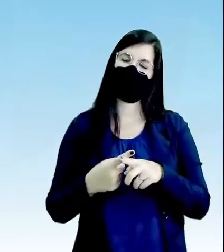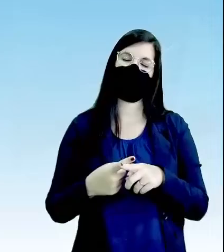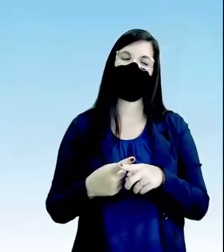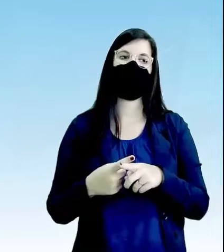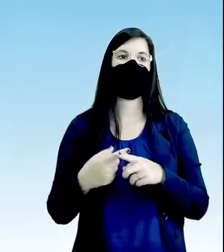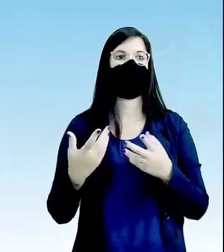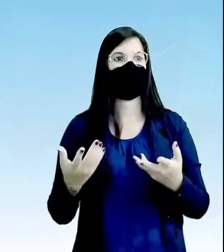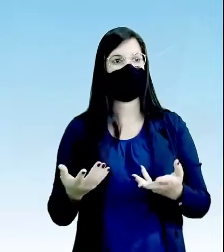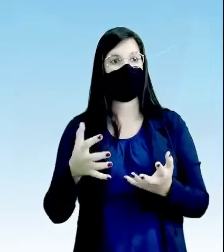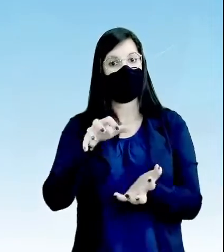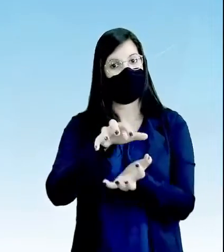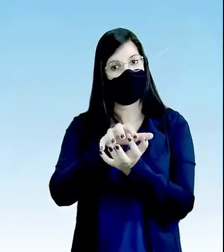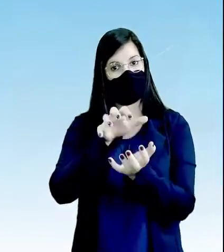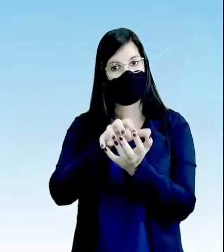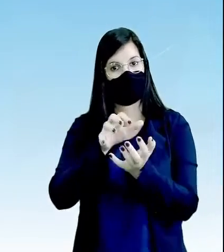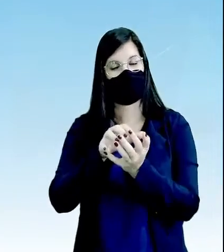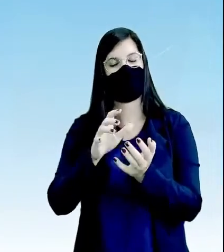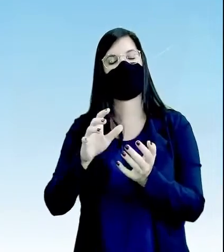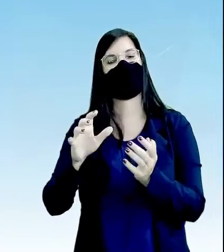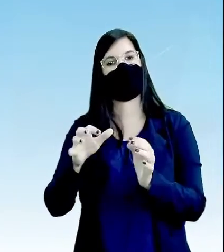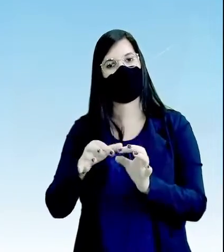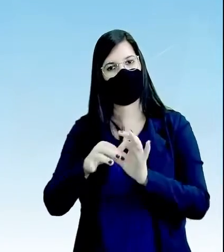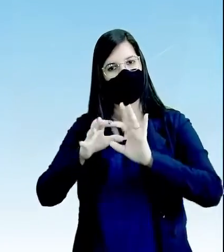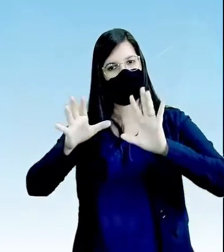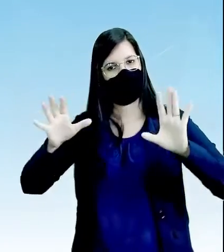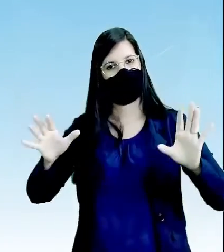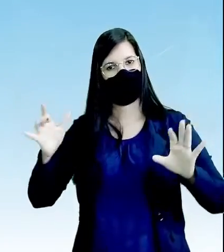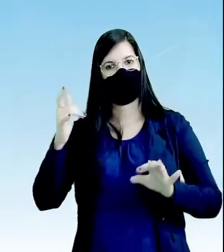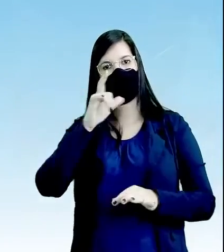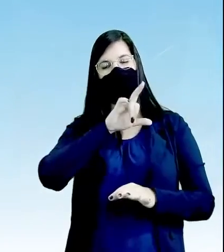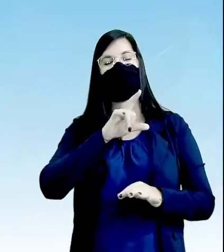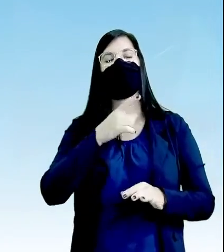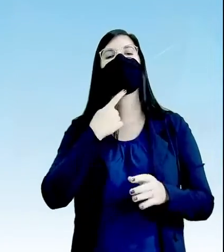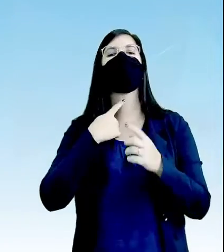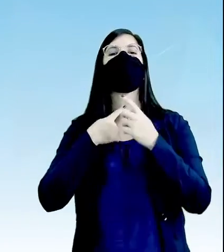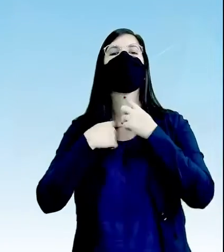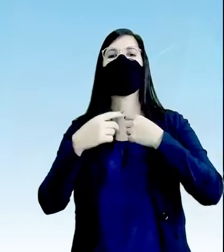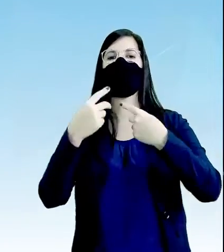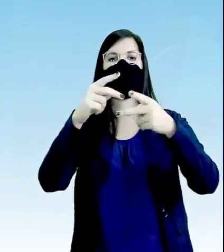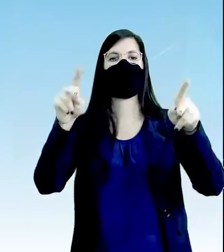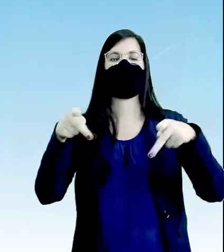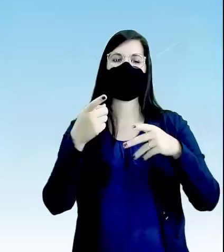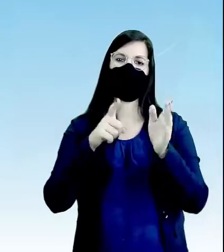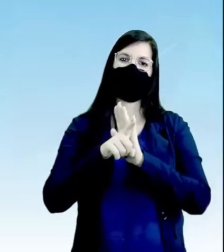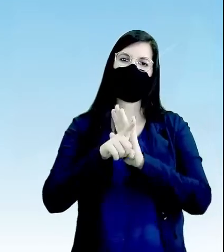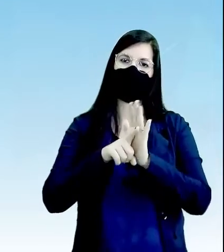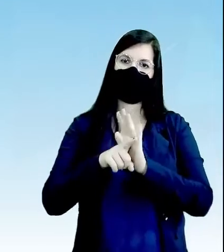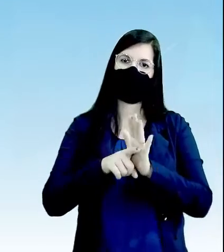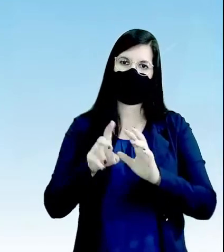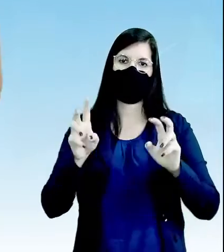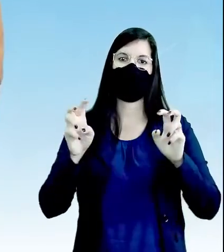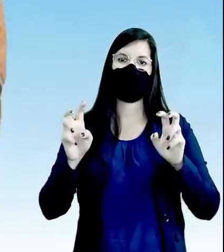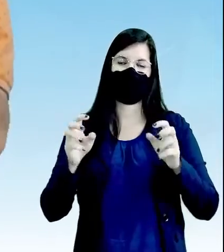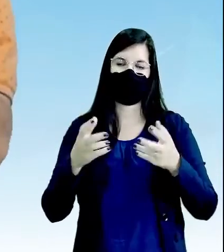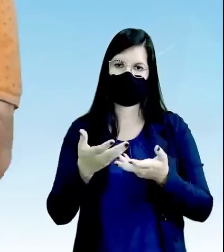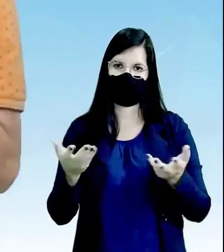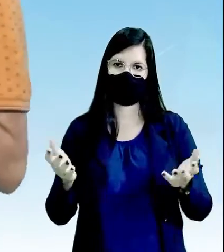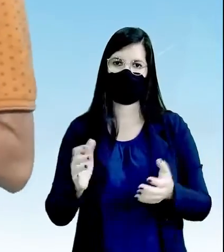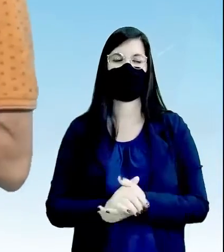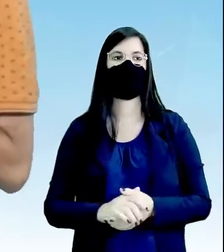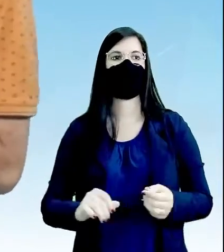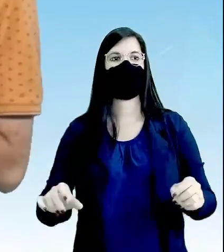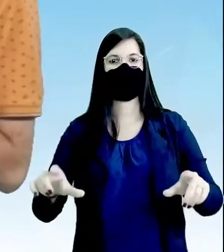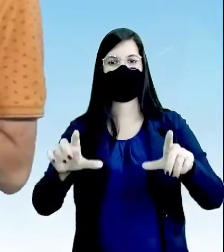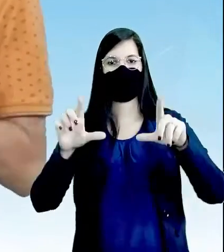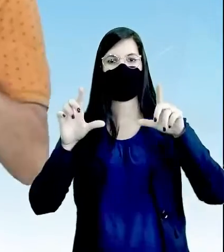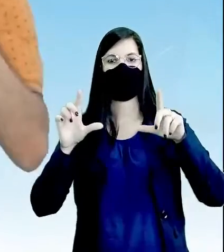que se tornou dependente por algum tempo. Eu gostaria que vocês buscassem mais um pouco sobre isso aqui. E na tela, pessoal?